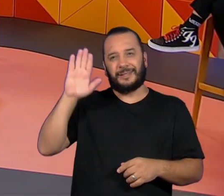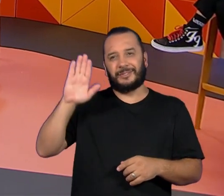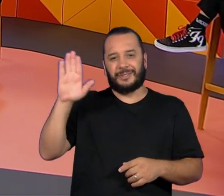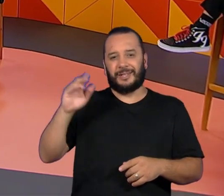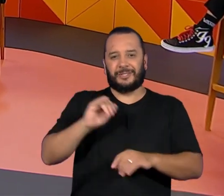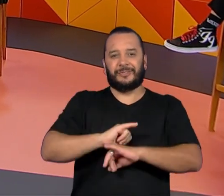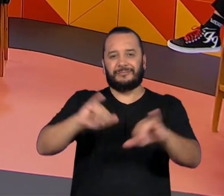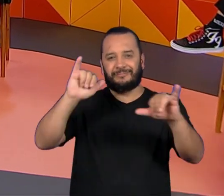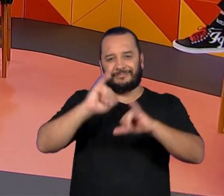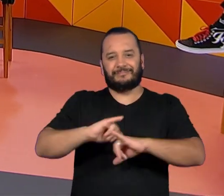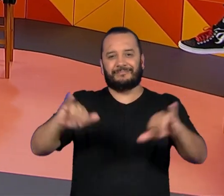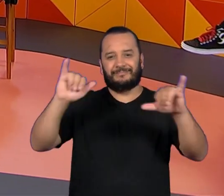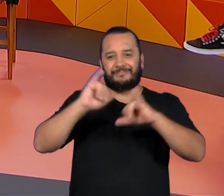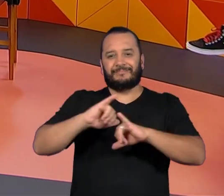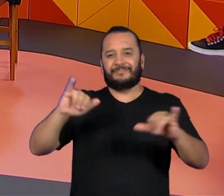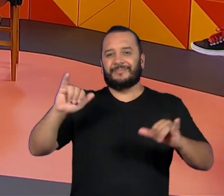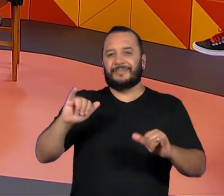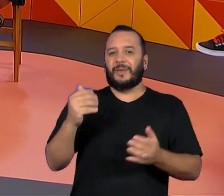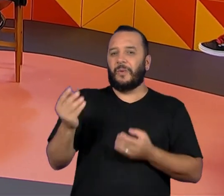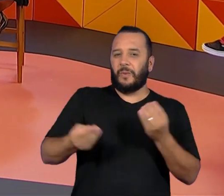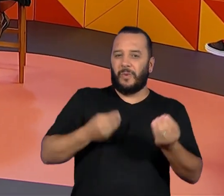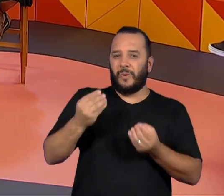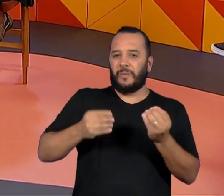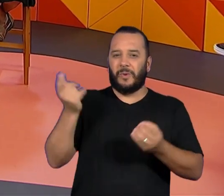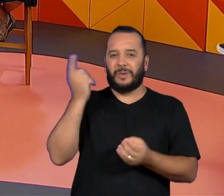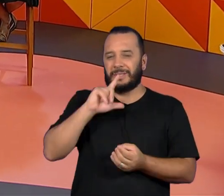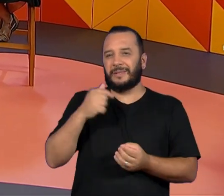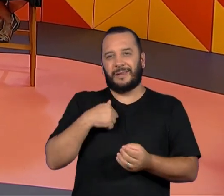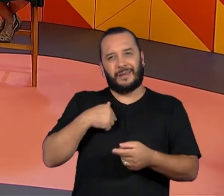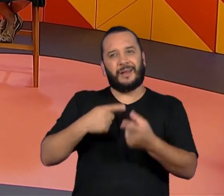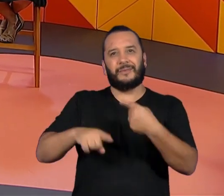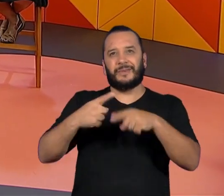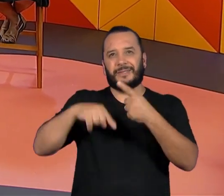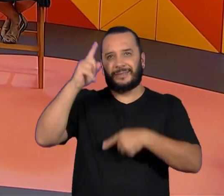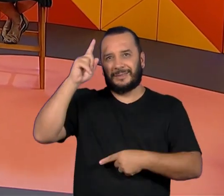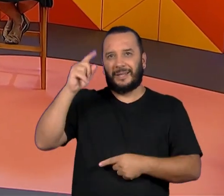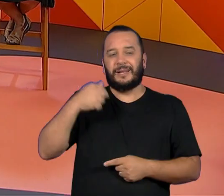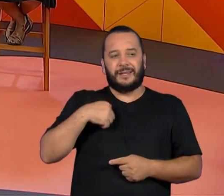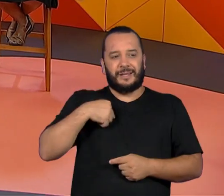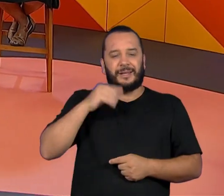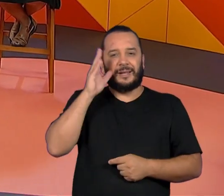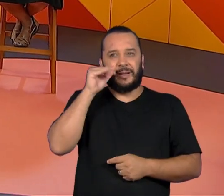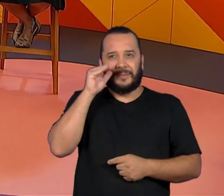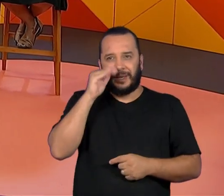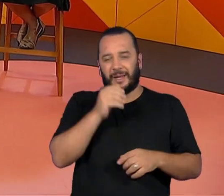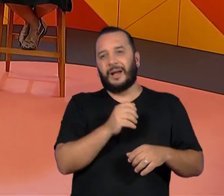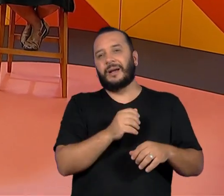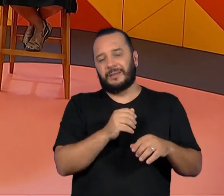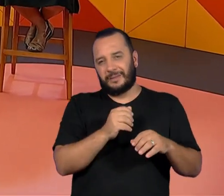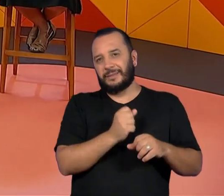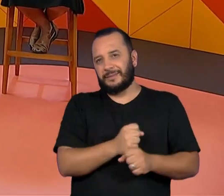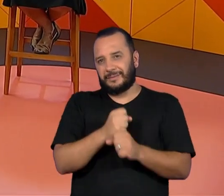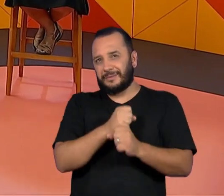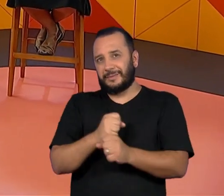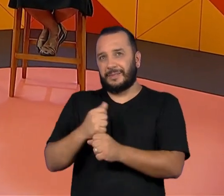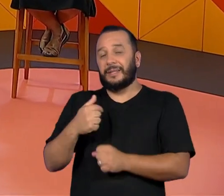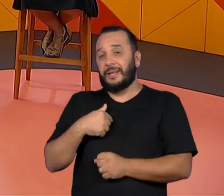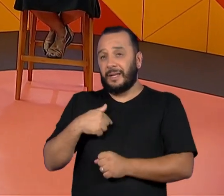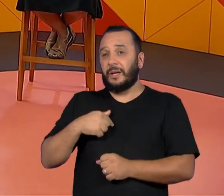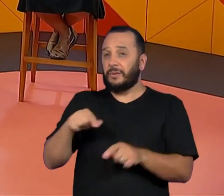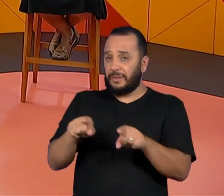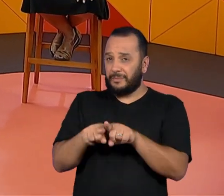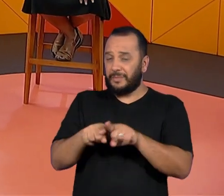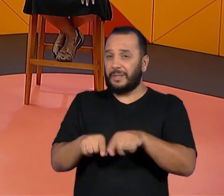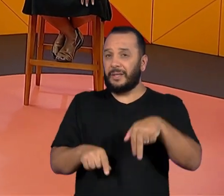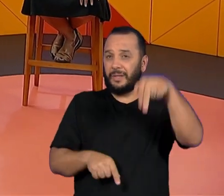essa autoestima nossa e falando, é possível a gente avançar. Para além de ser empregada doméstica, eu sou migrante nordestina, sou do sertão do Pernambuco, que vim trabalhar aqui em São